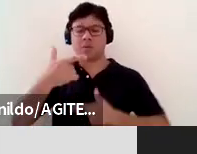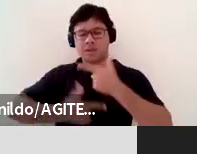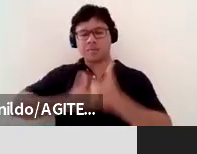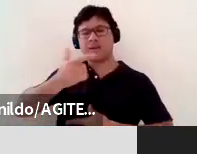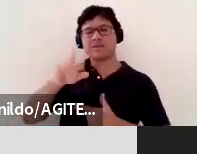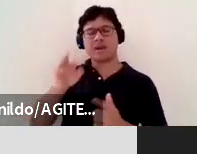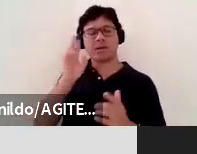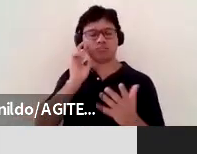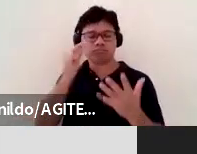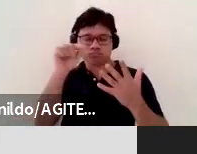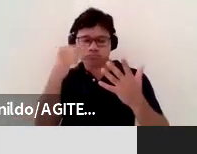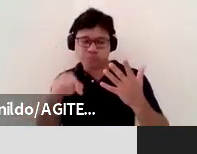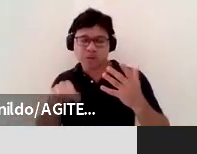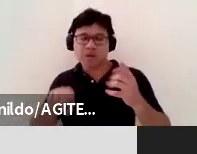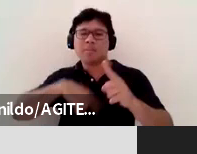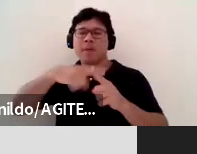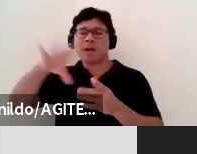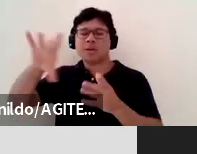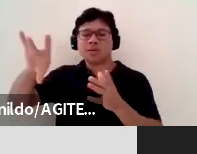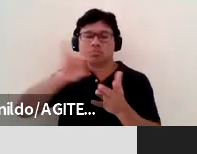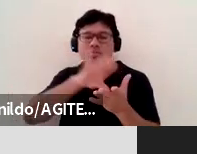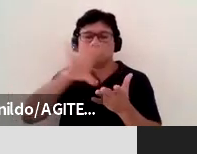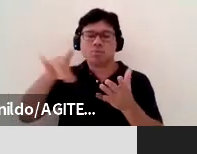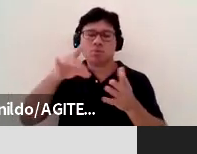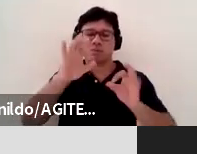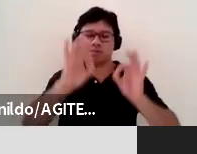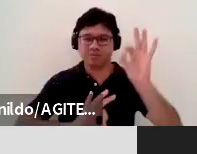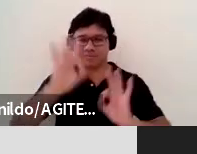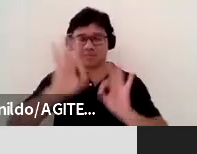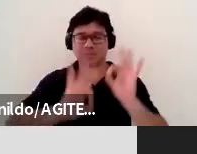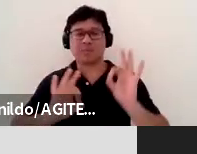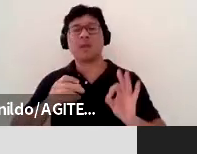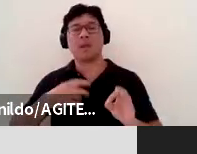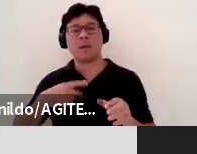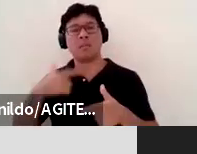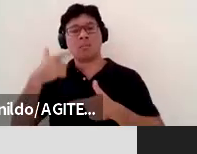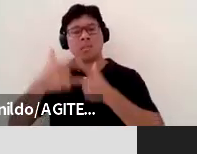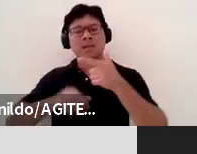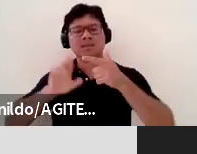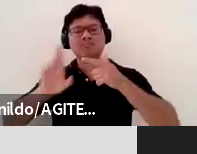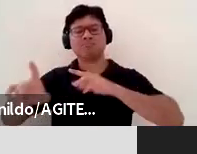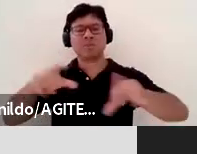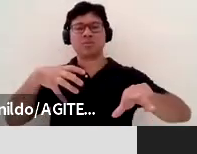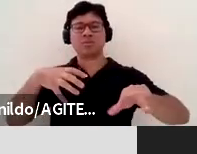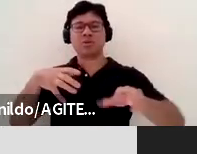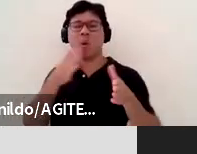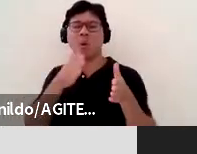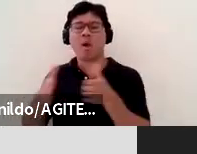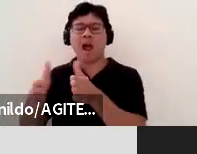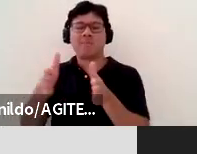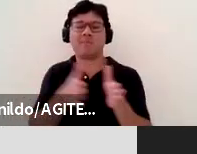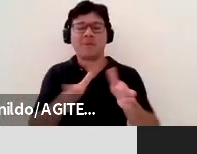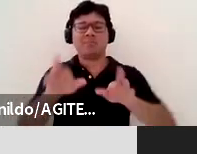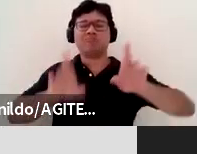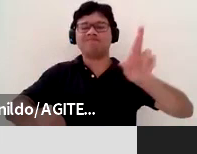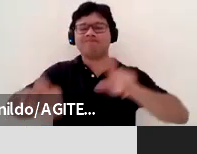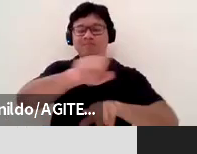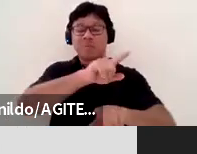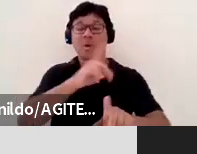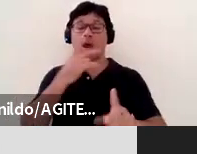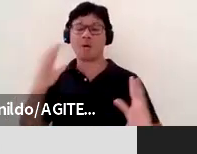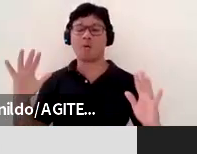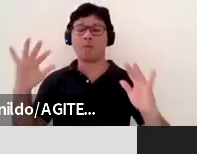e copy desk, mas vínhamos de backgrounds muito diferentes, né? Então foi o nosso ponto de encontro e